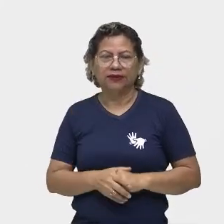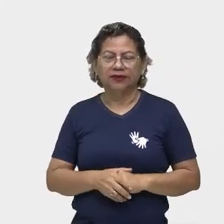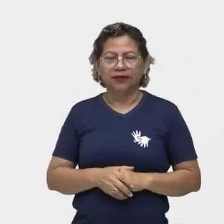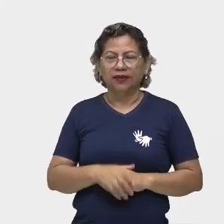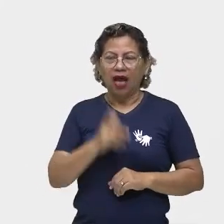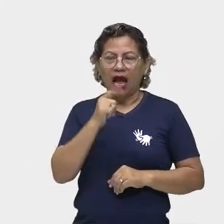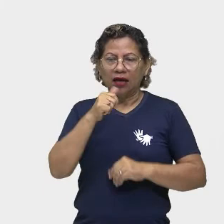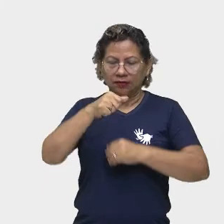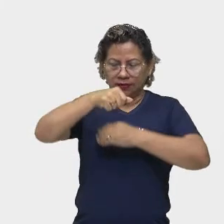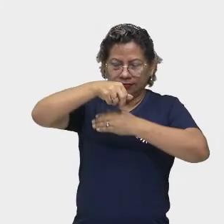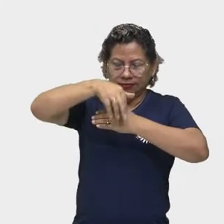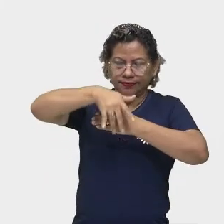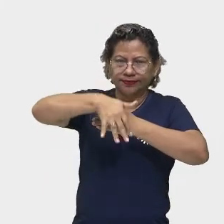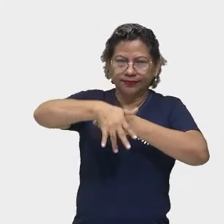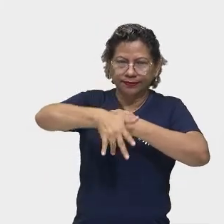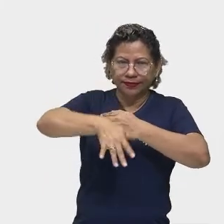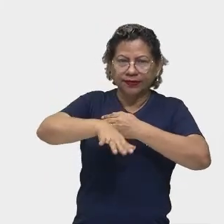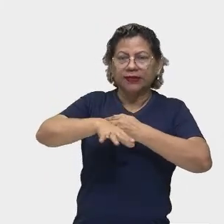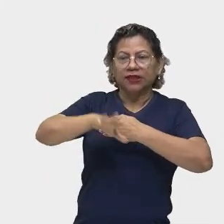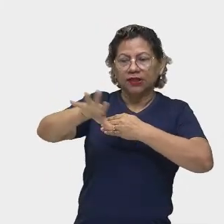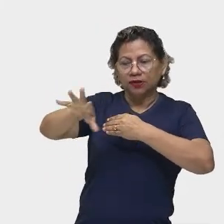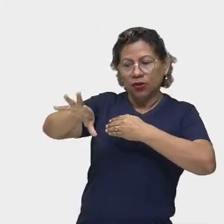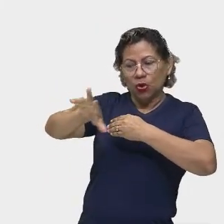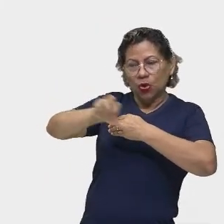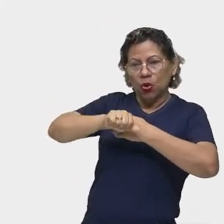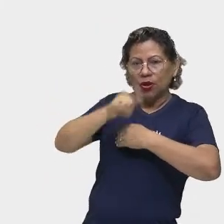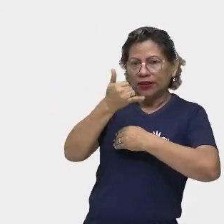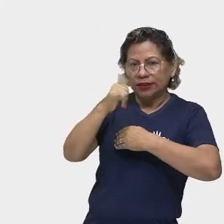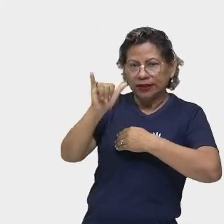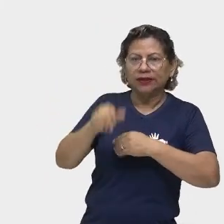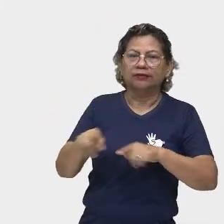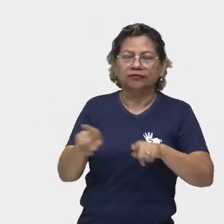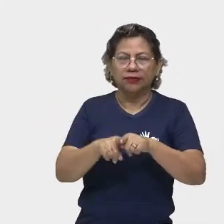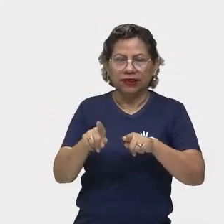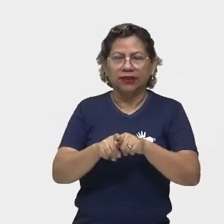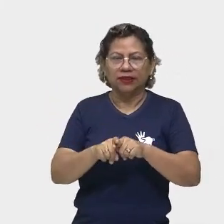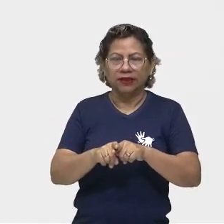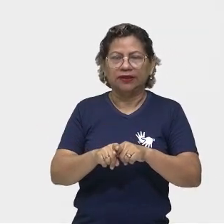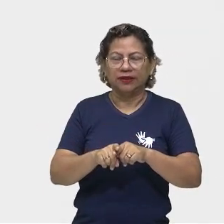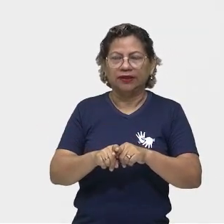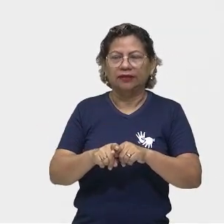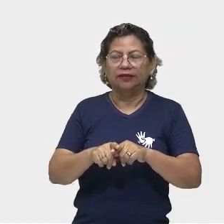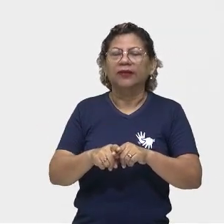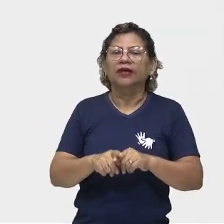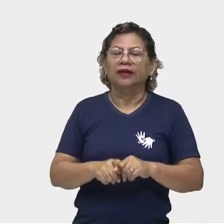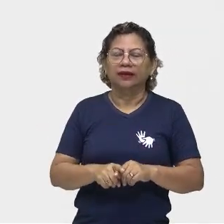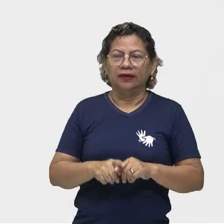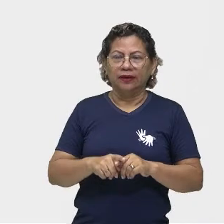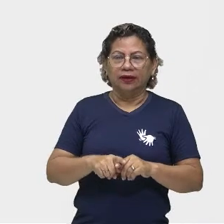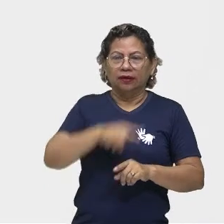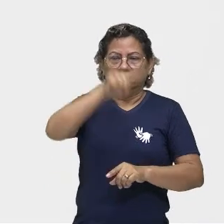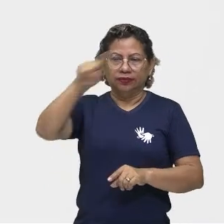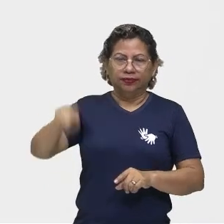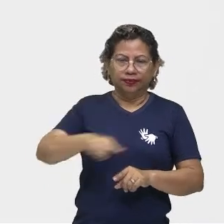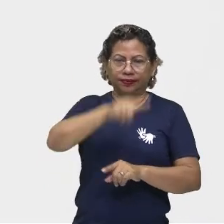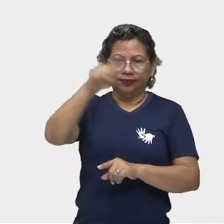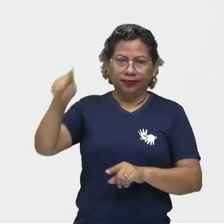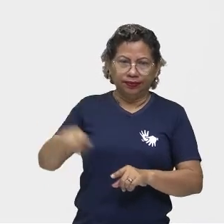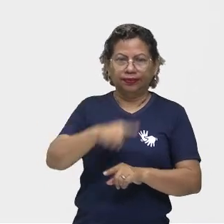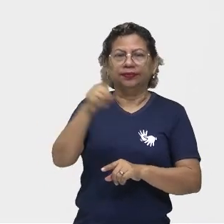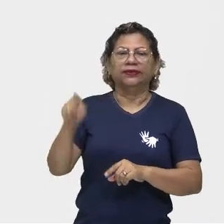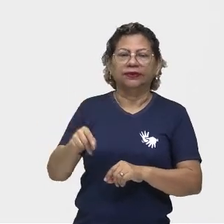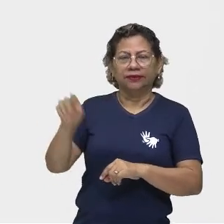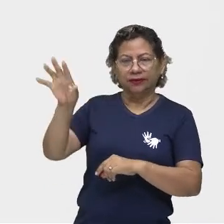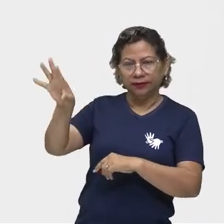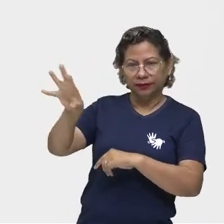né, das fontes de energia e que geram energia elétrica. A gente tem um exemplo aqui da usina hidrelétrica, que